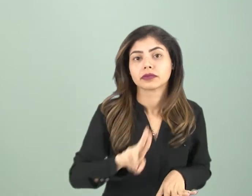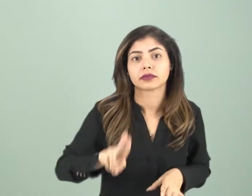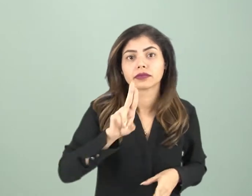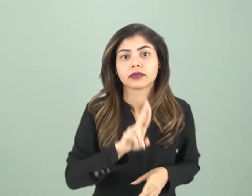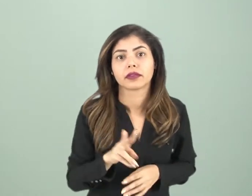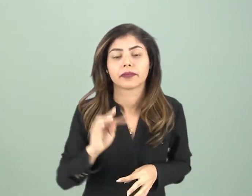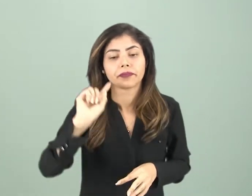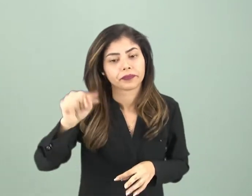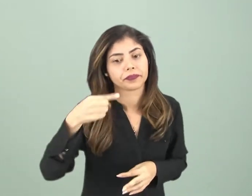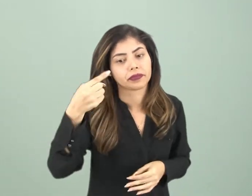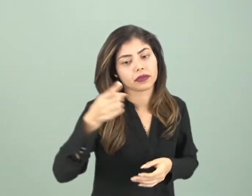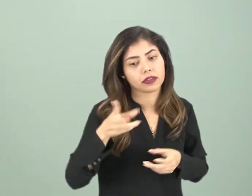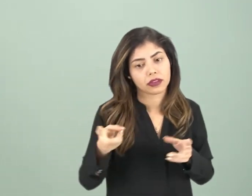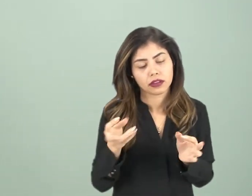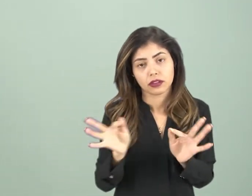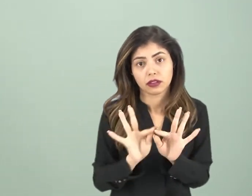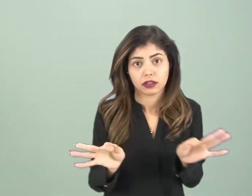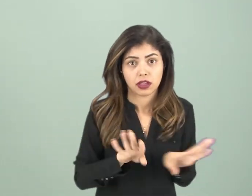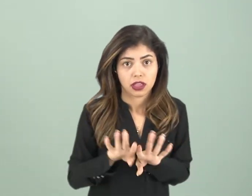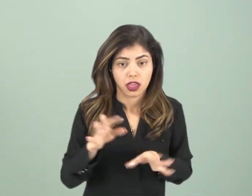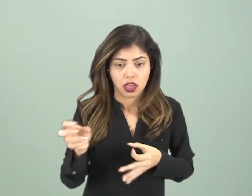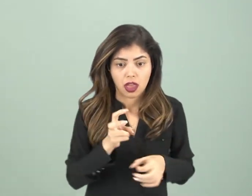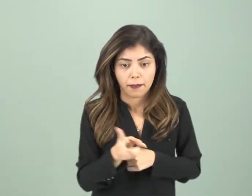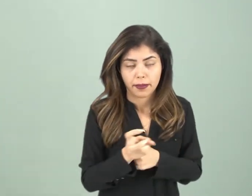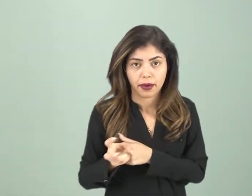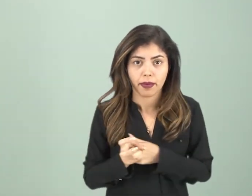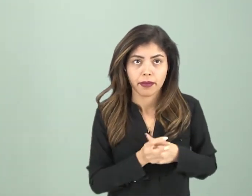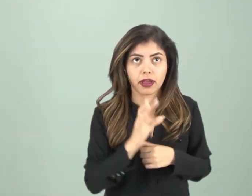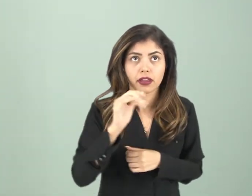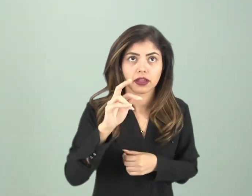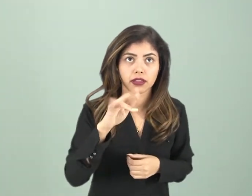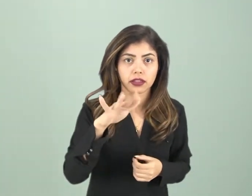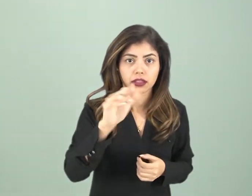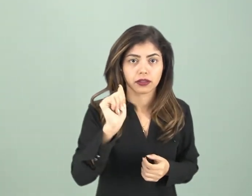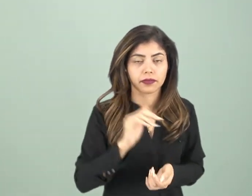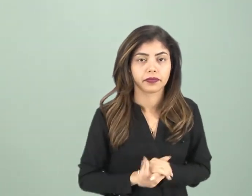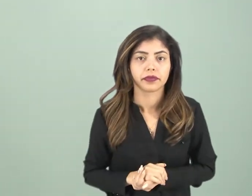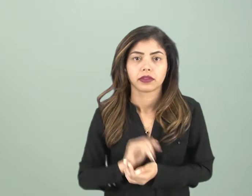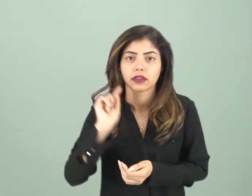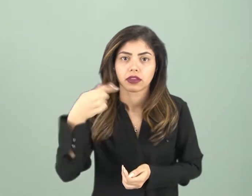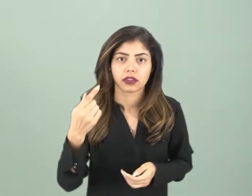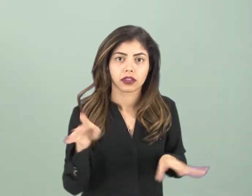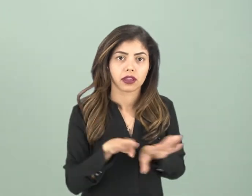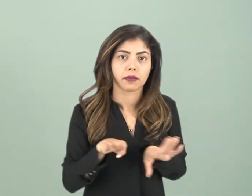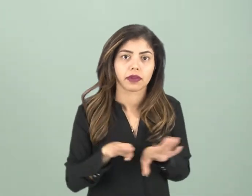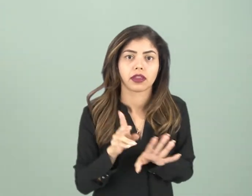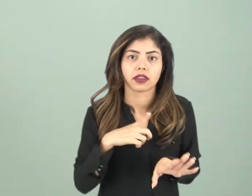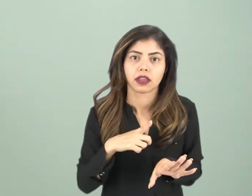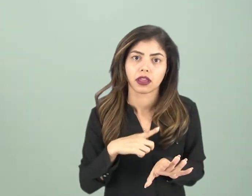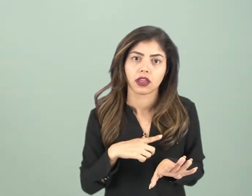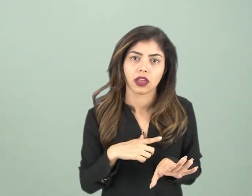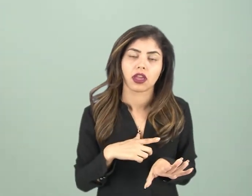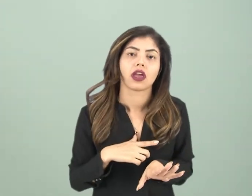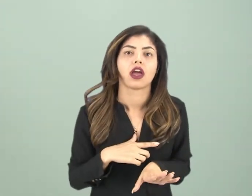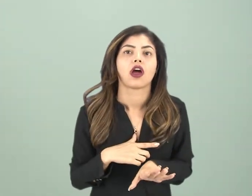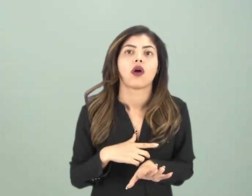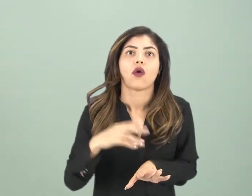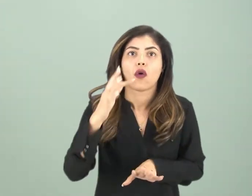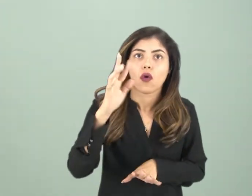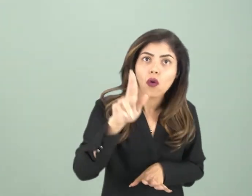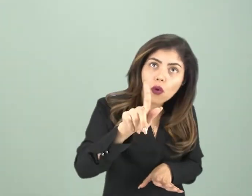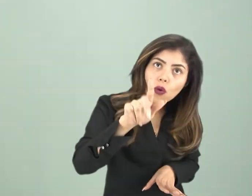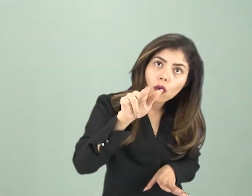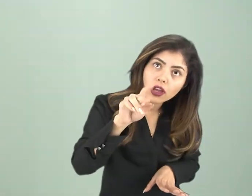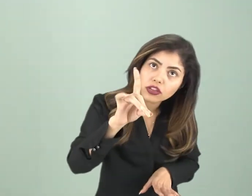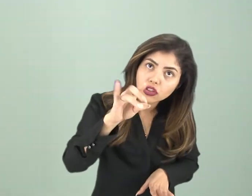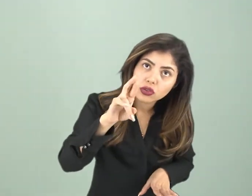através desse produto, da coleta do ouriço, da castanheira, né? Então os castanheiros eles atuam também como os guardiões da floresta